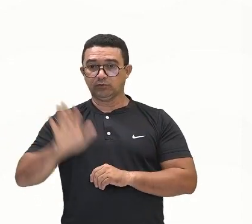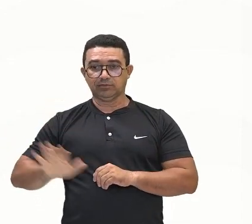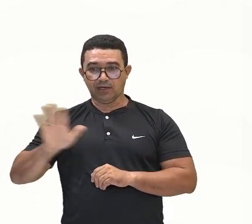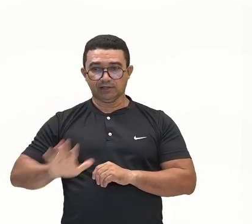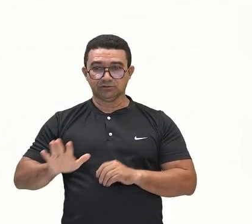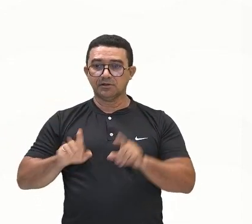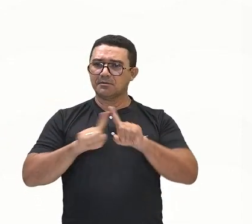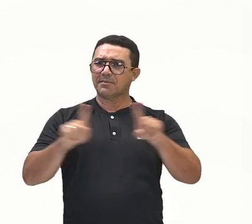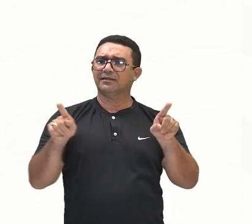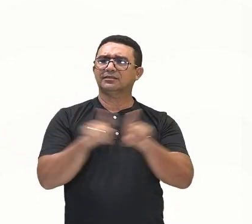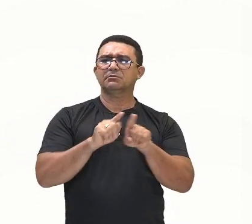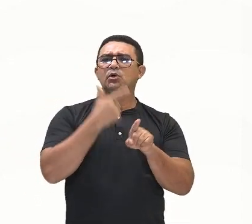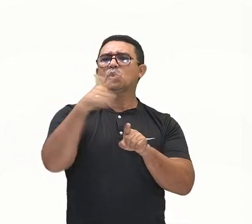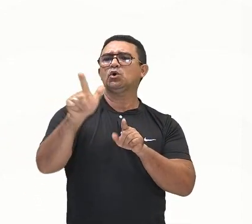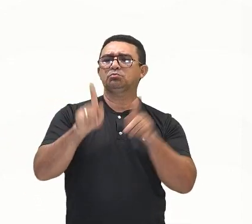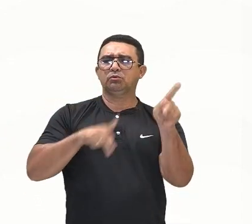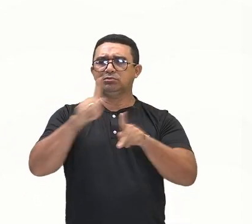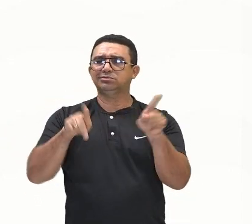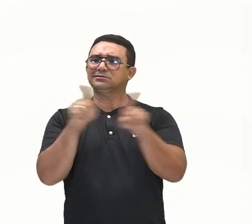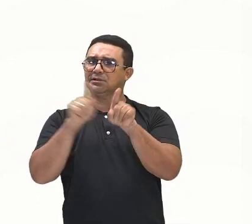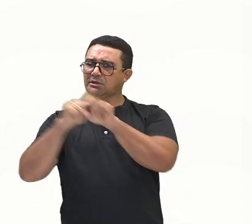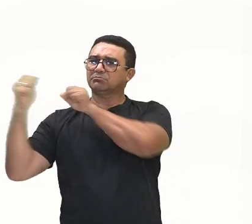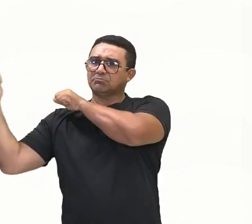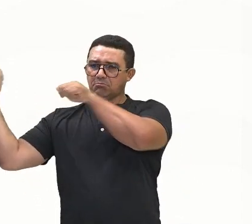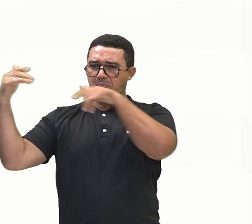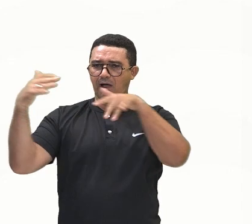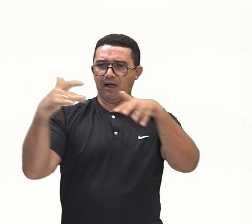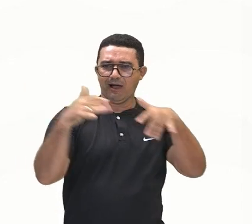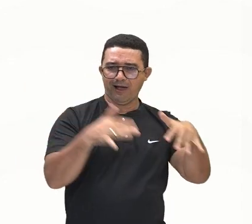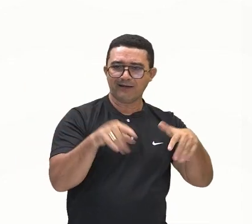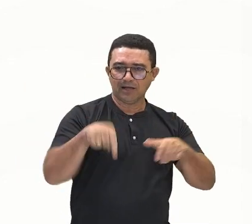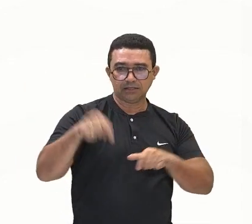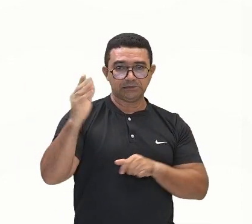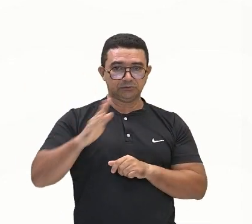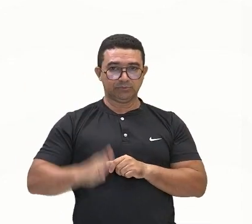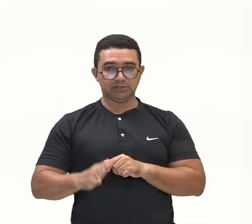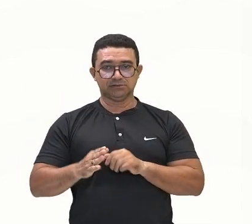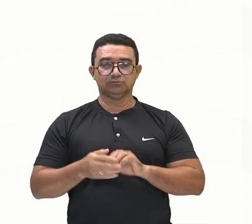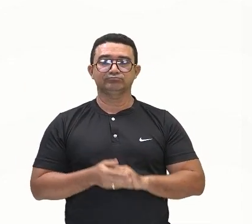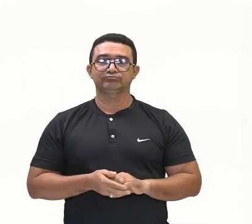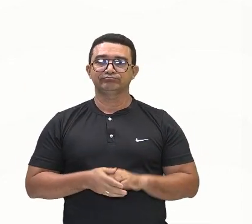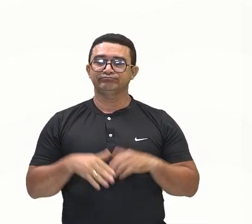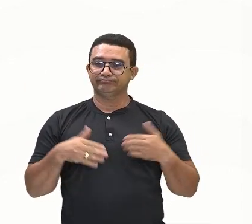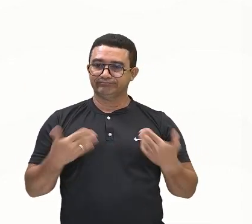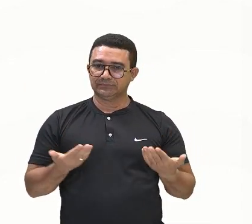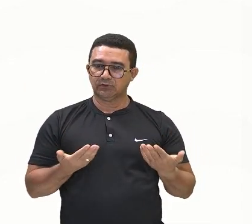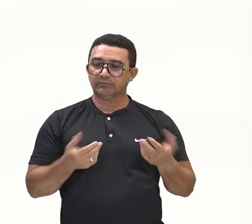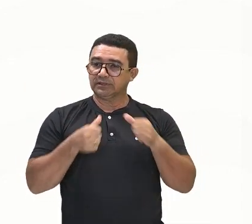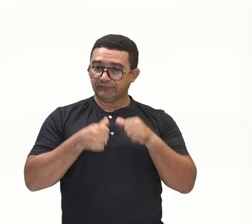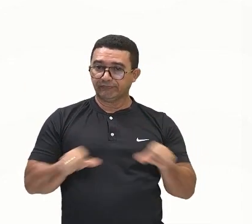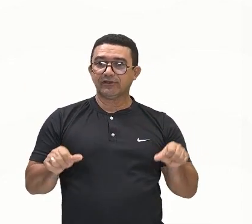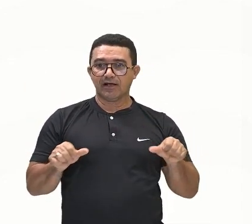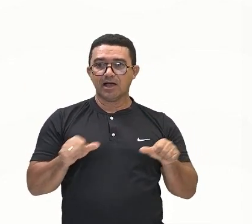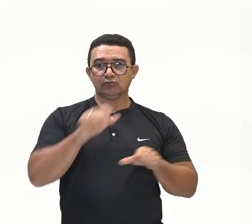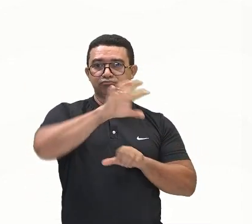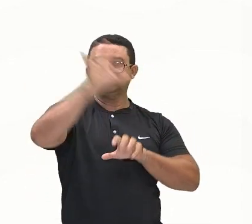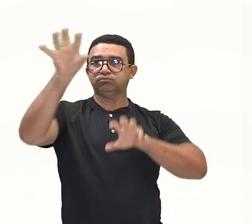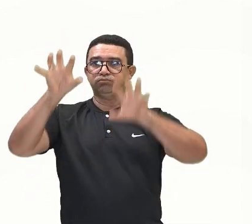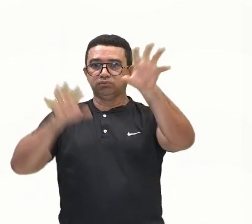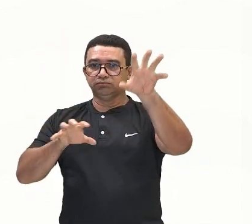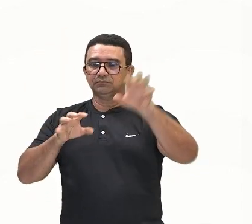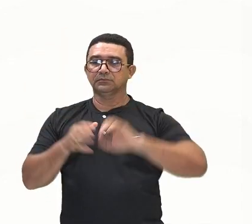outras populações também vieram para o nosso território e, de certa forma, se concentraram nessas áreas.